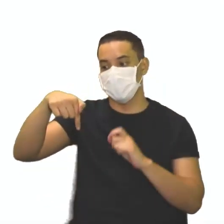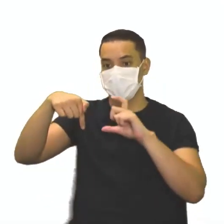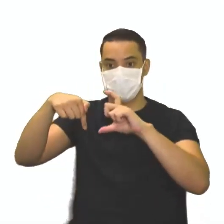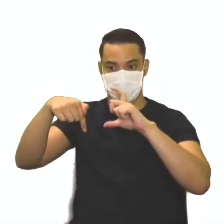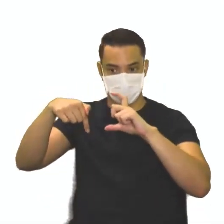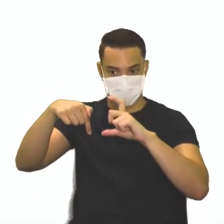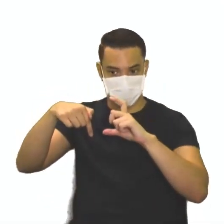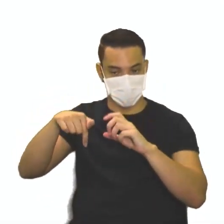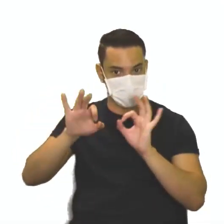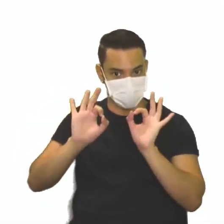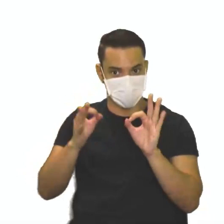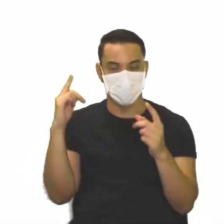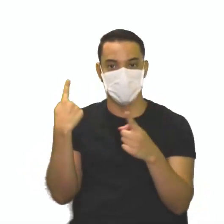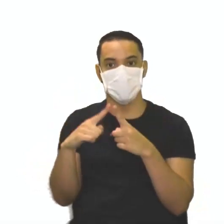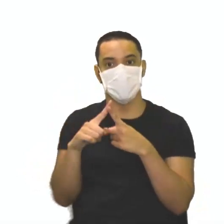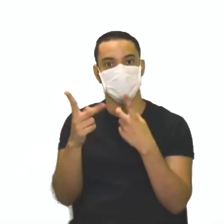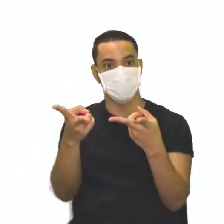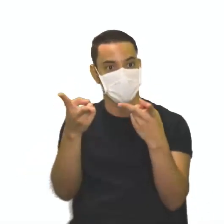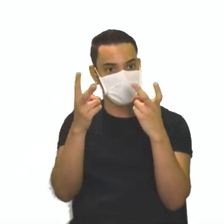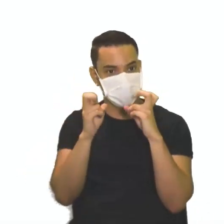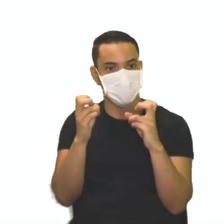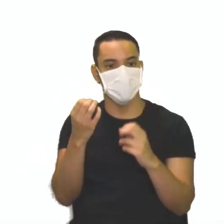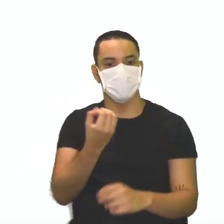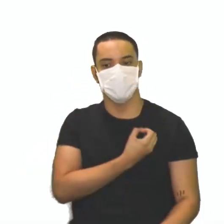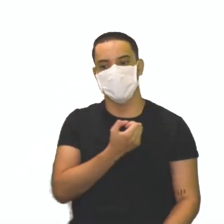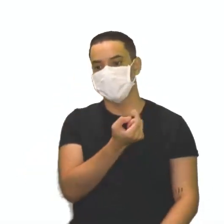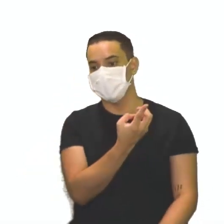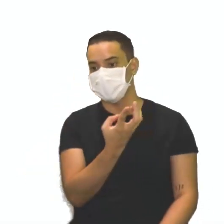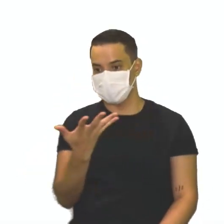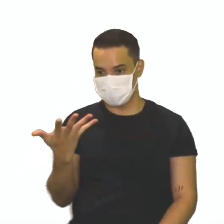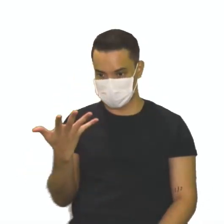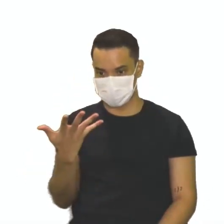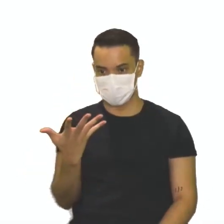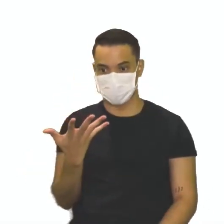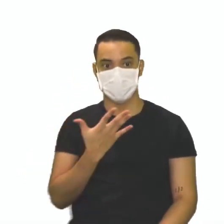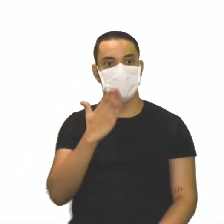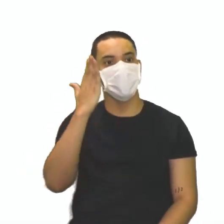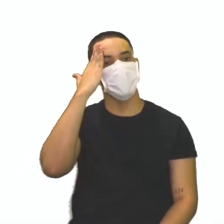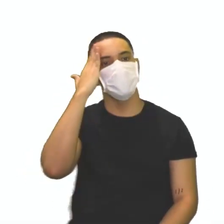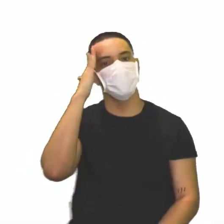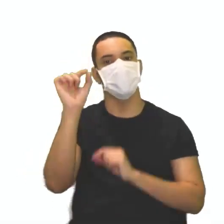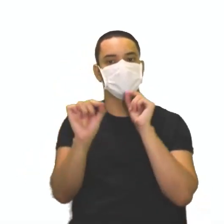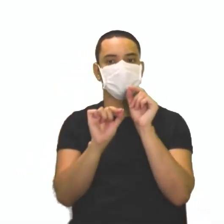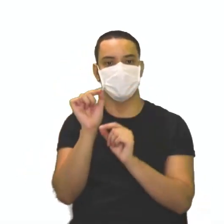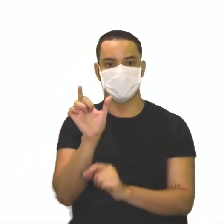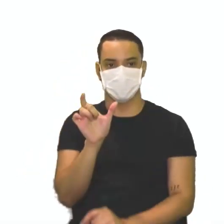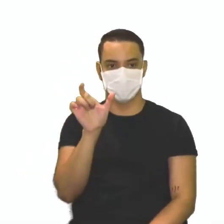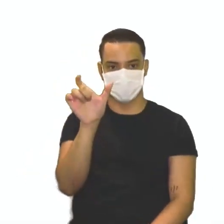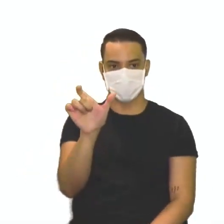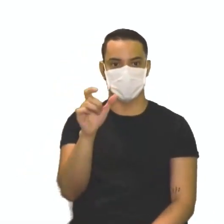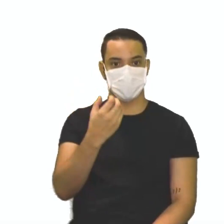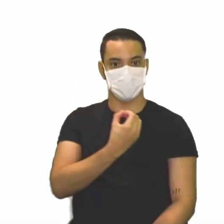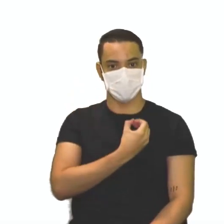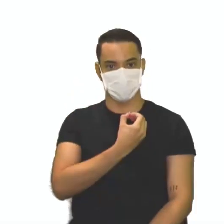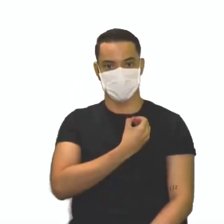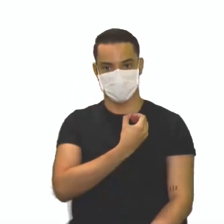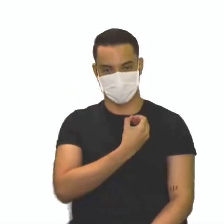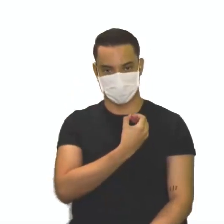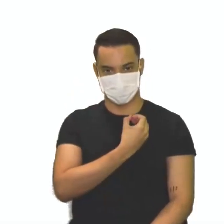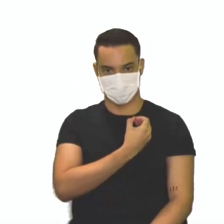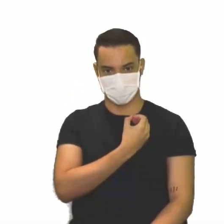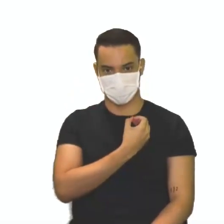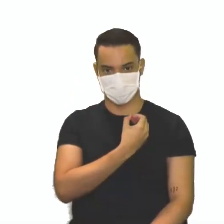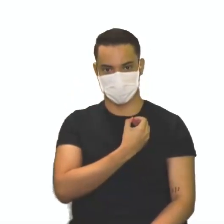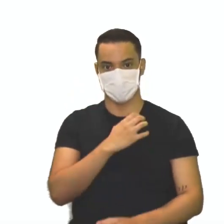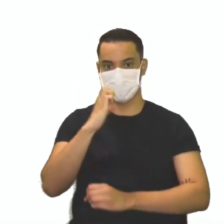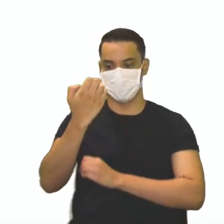Nós podemos ver pela unidade de carga, tá? Ele quer saber, olha só a palavra aqui, número de elétrons. Então, ele